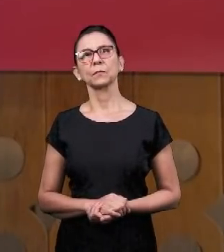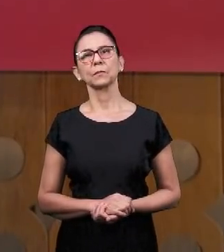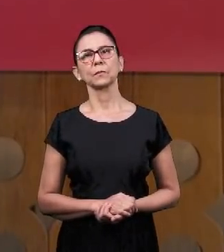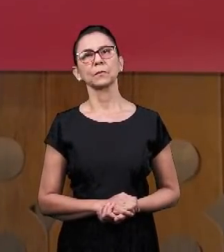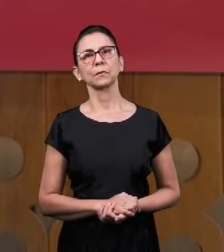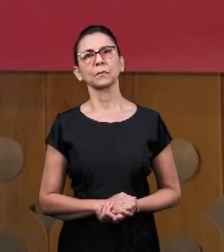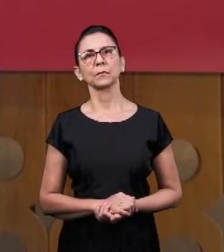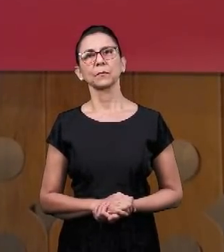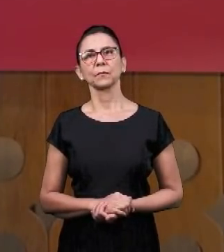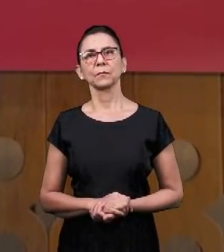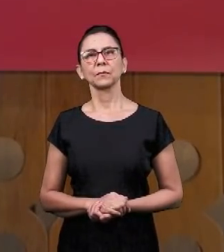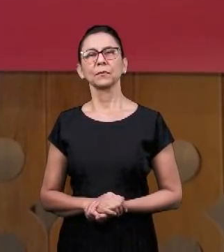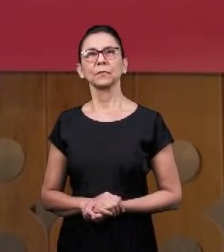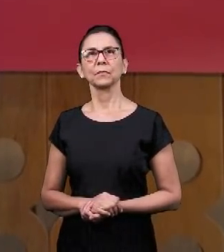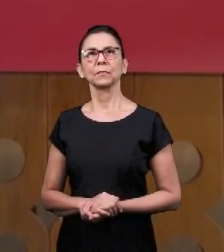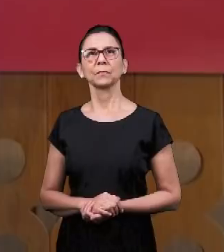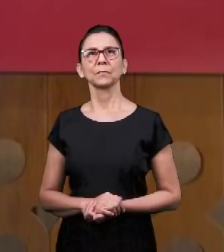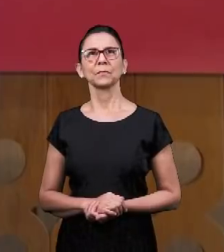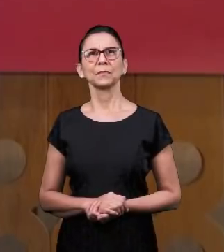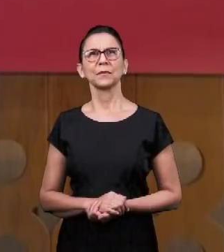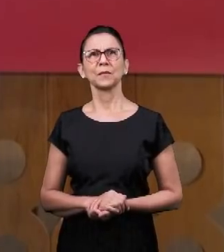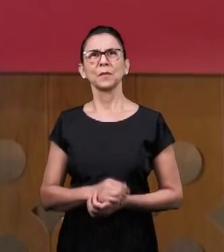O que é profeta do escuro?